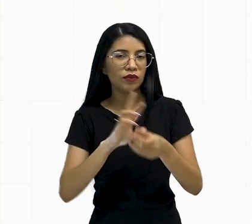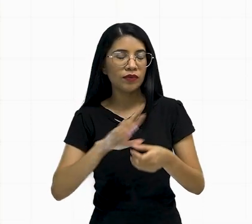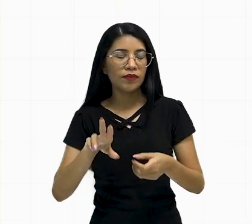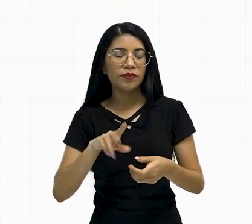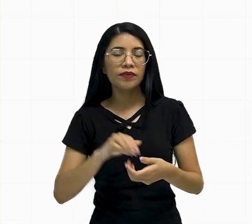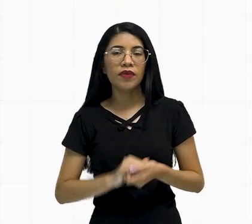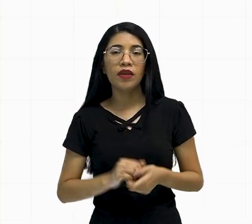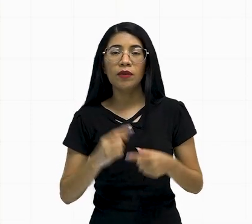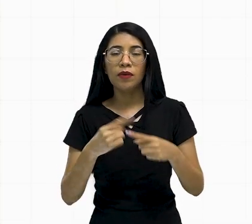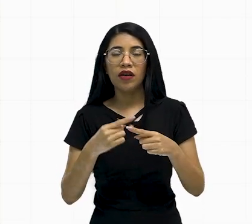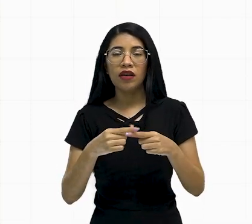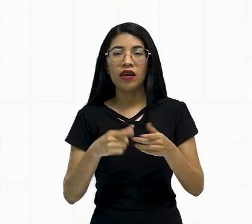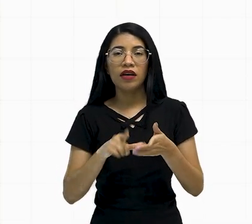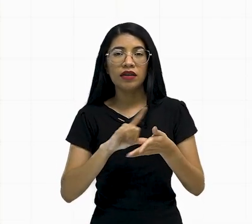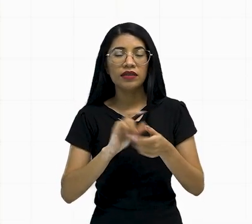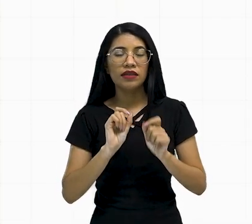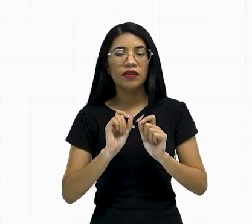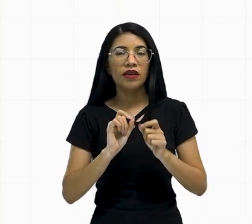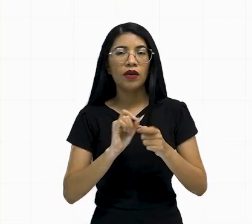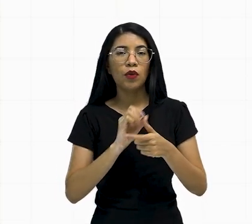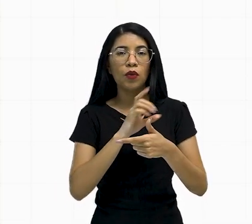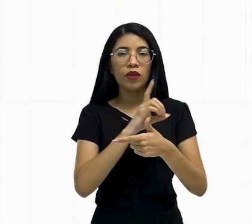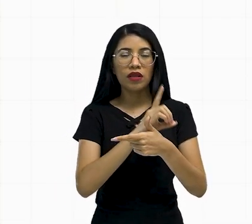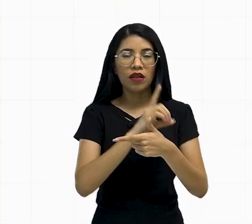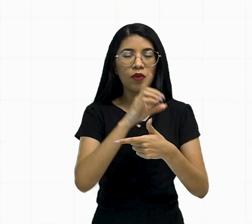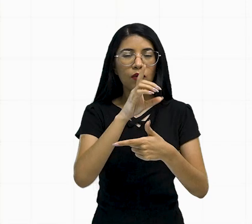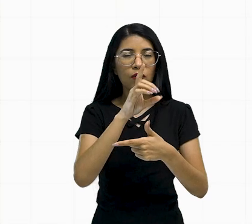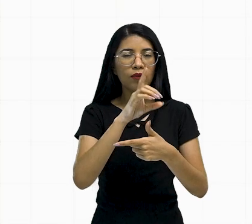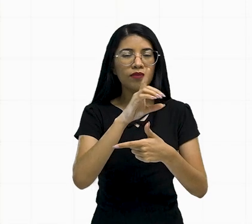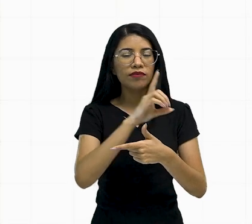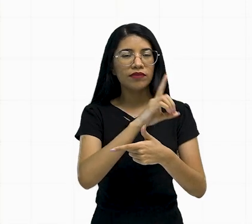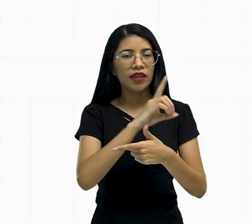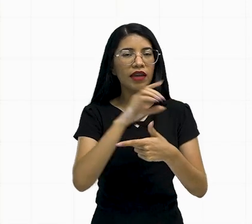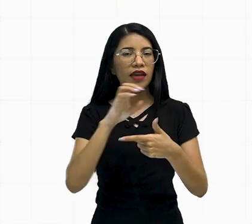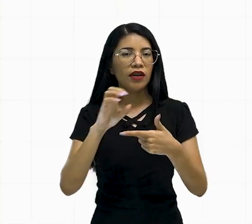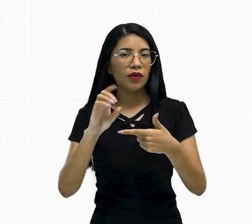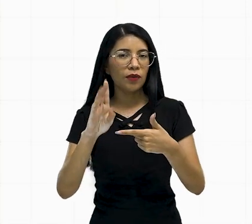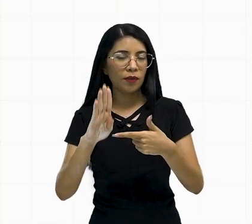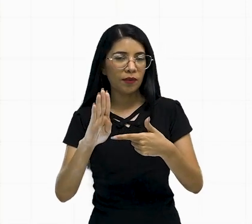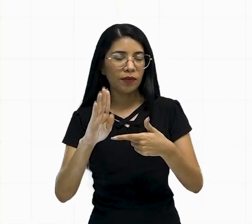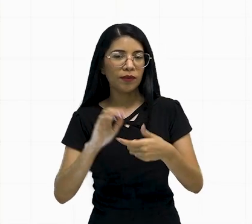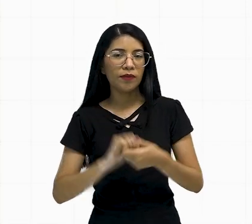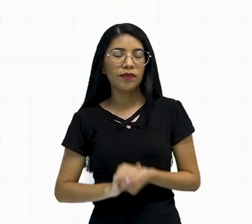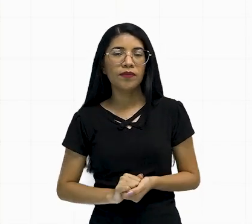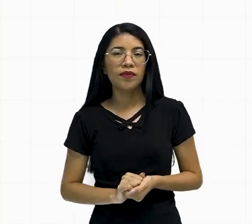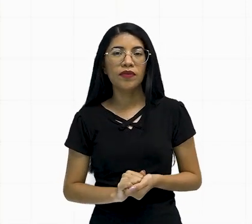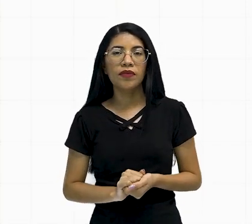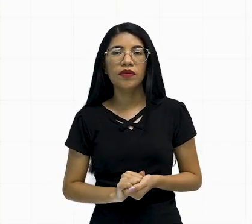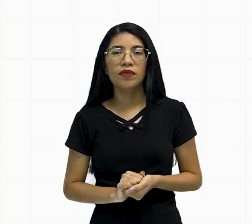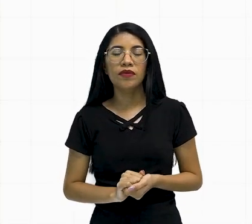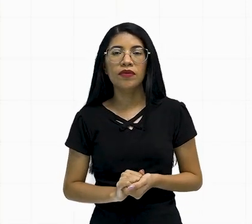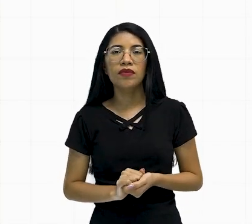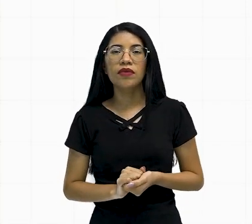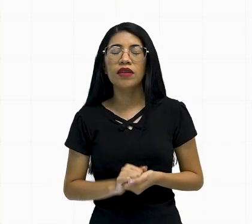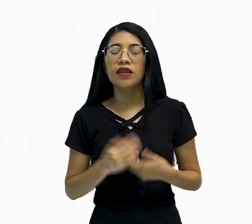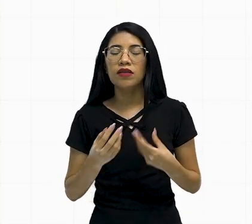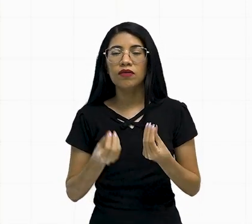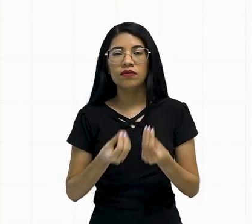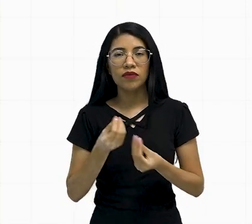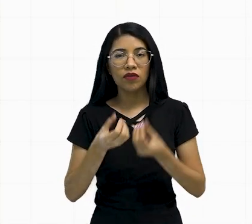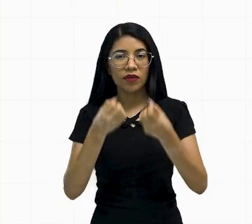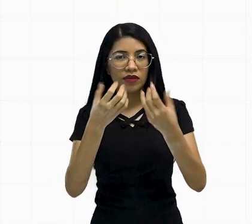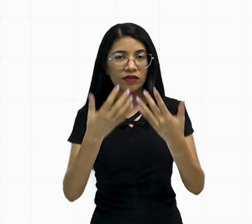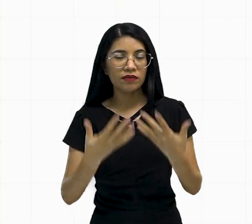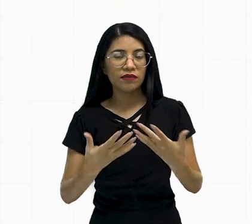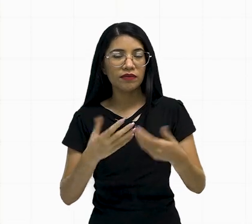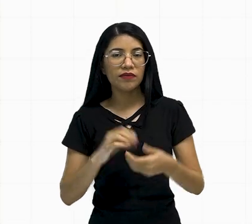C tem o ponto B ou o ponto D. Sendo não vizinhos esses pontos, a gente diz então